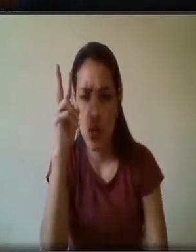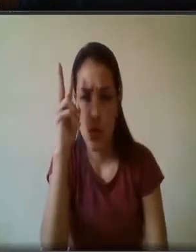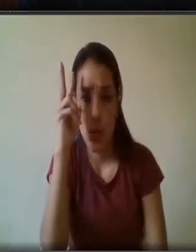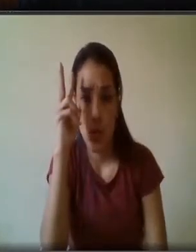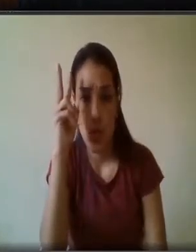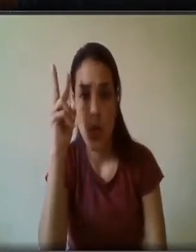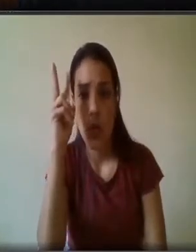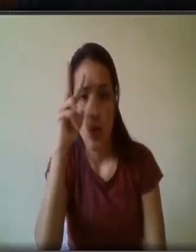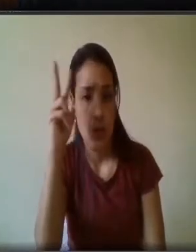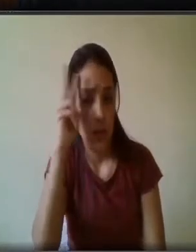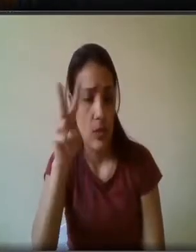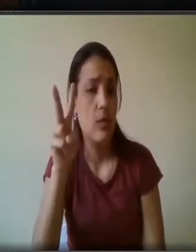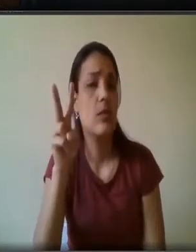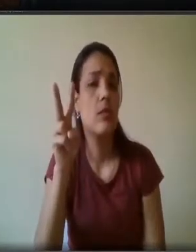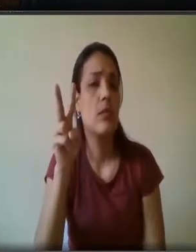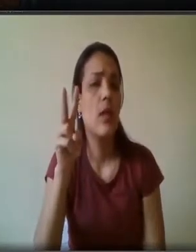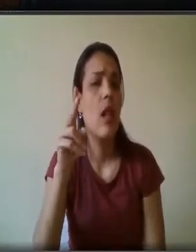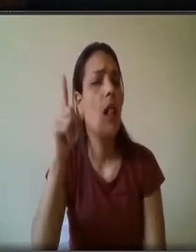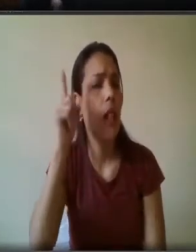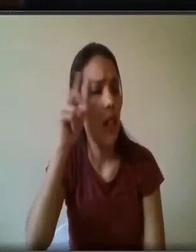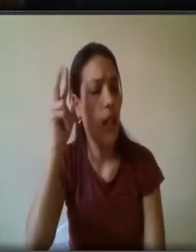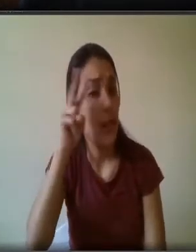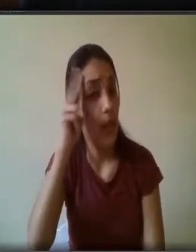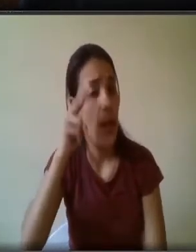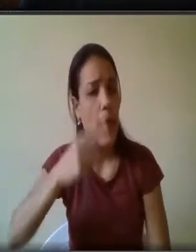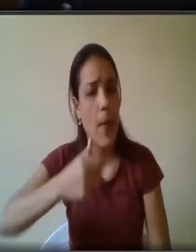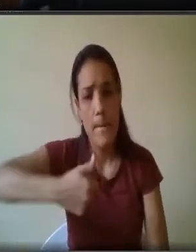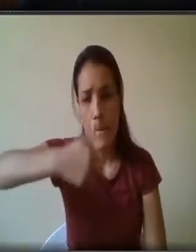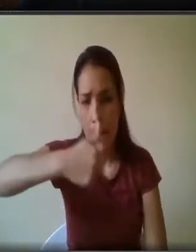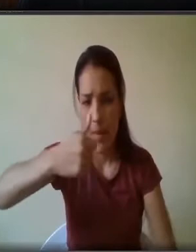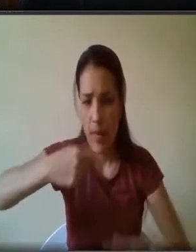acordos na Primeira Guerra Mundial com